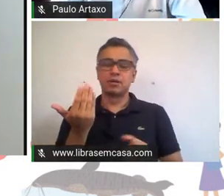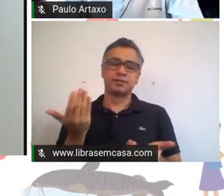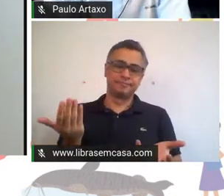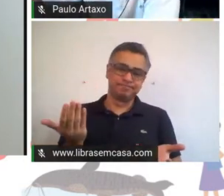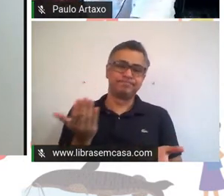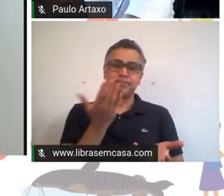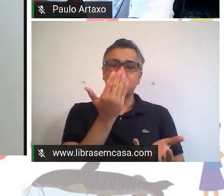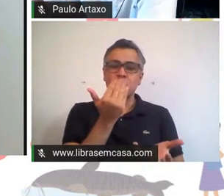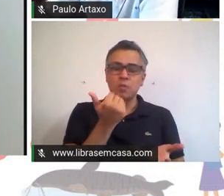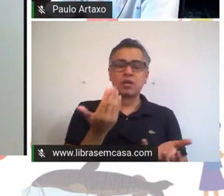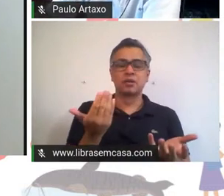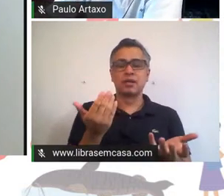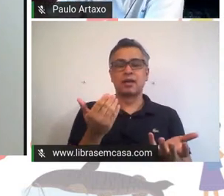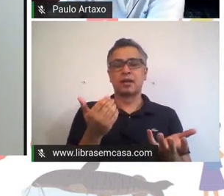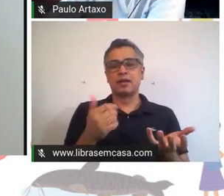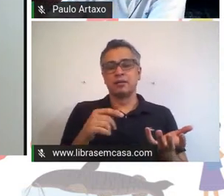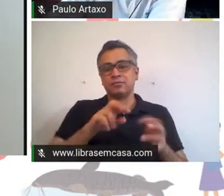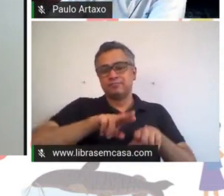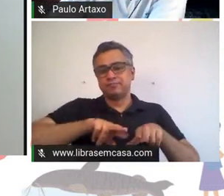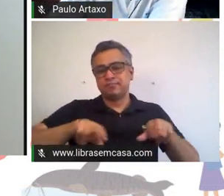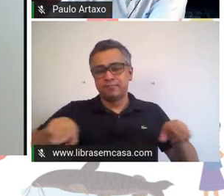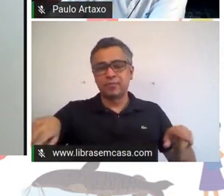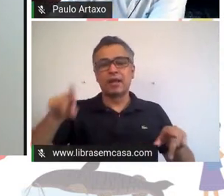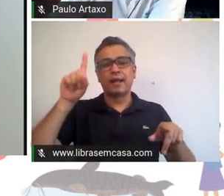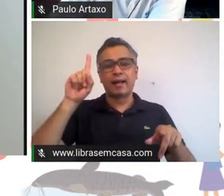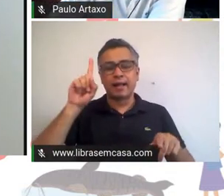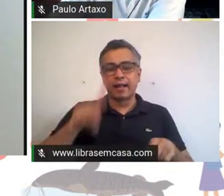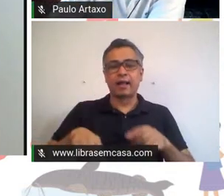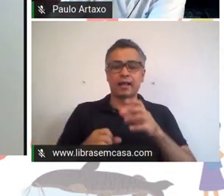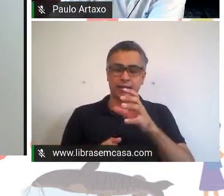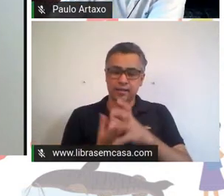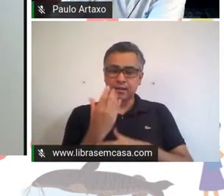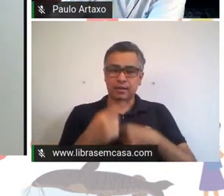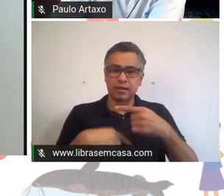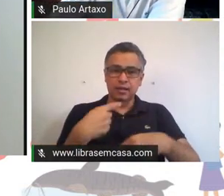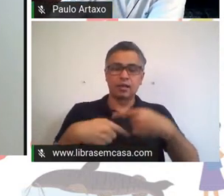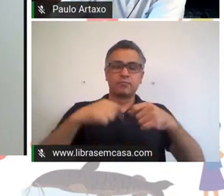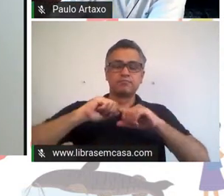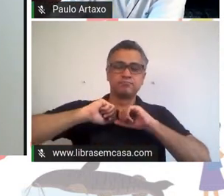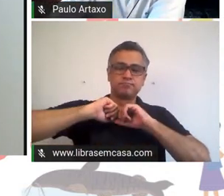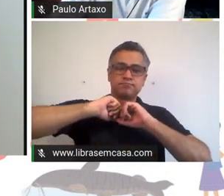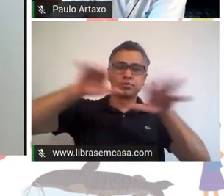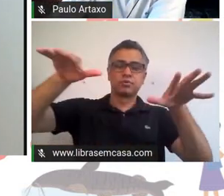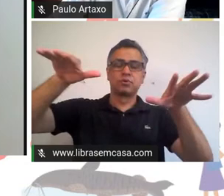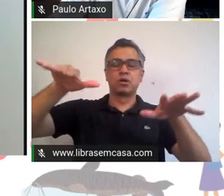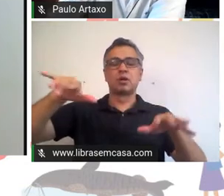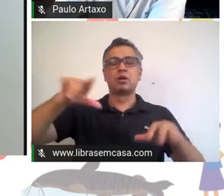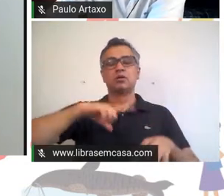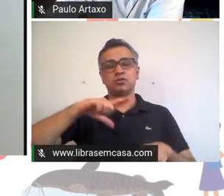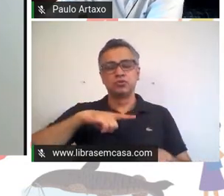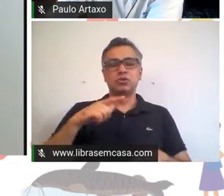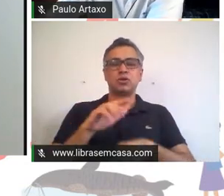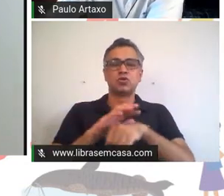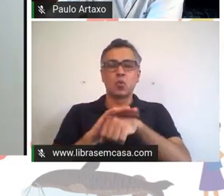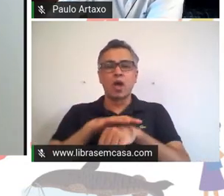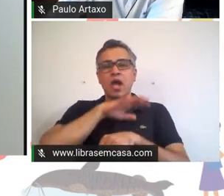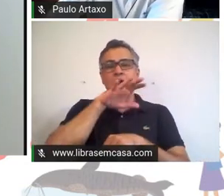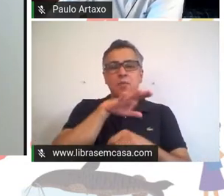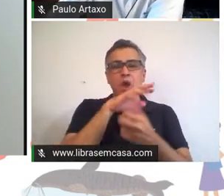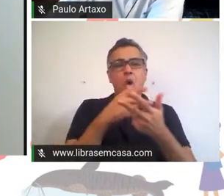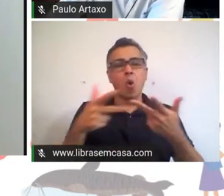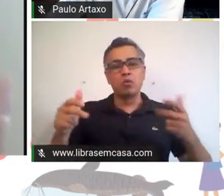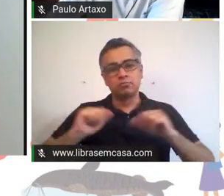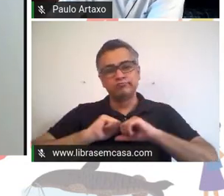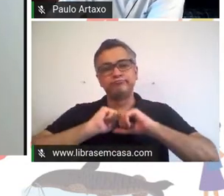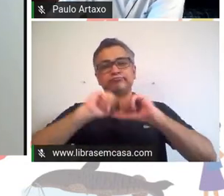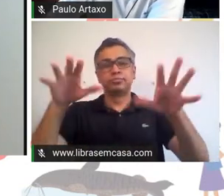mercado internacional, que degrada a biodiversidade, que facilita a transmissão de zoonoses. E na conversa de hoje a gente vai justamente buscar trazer reflexões sobre